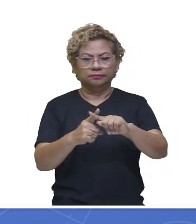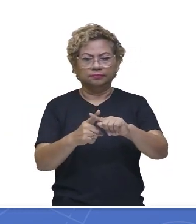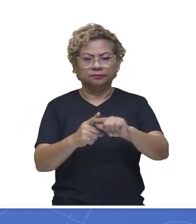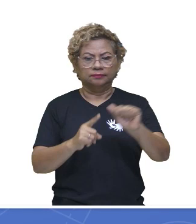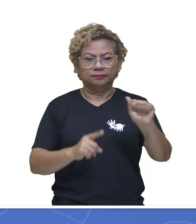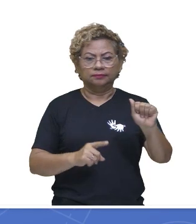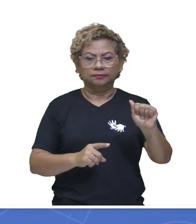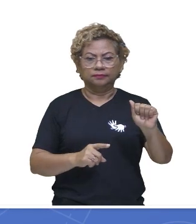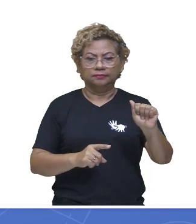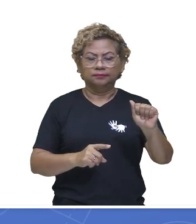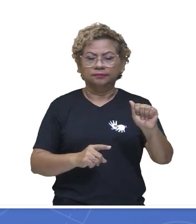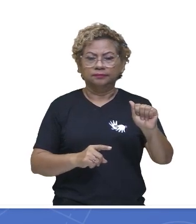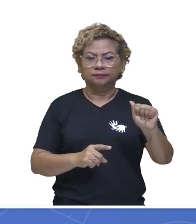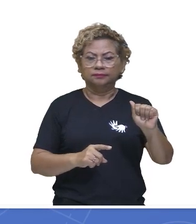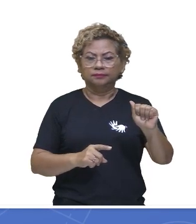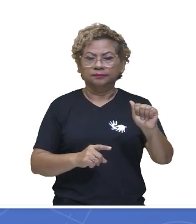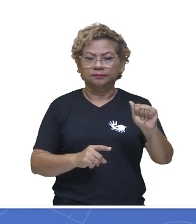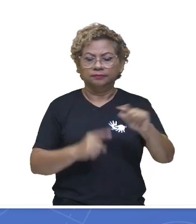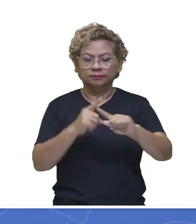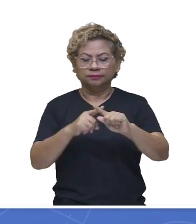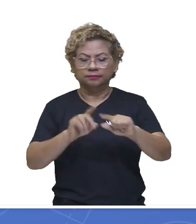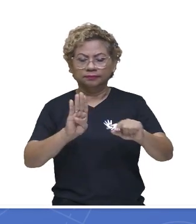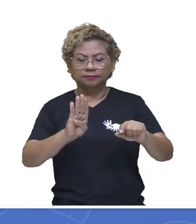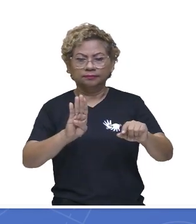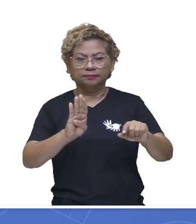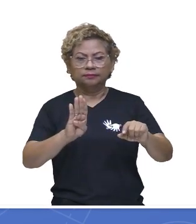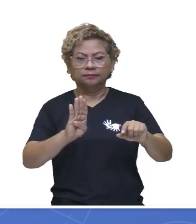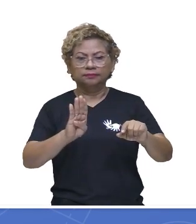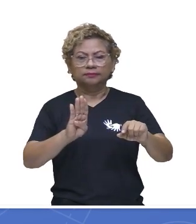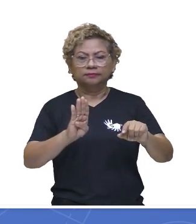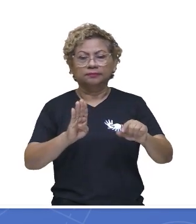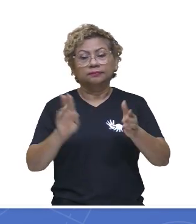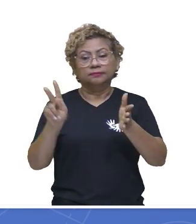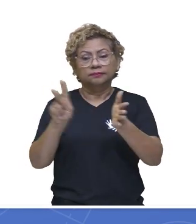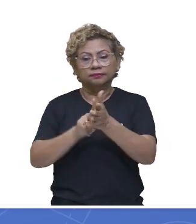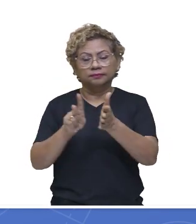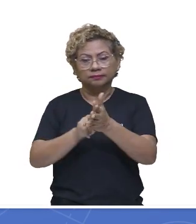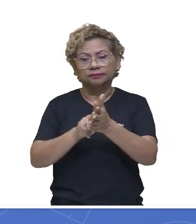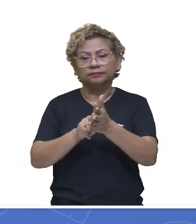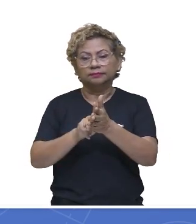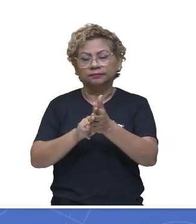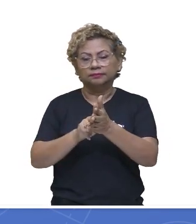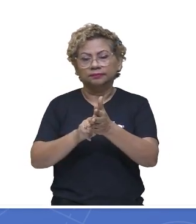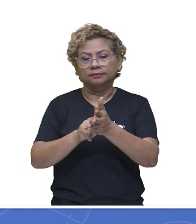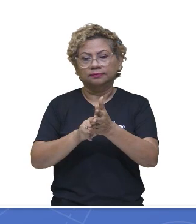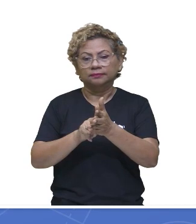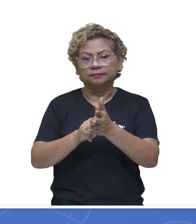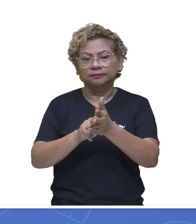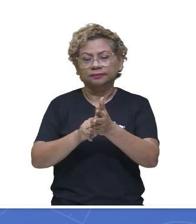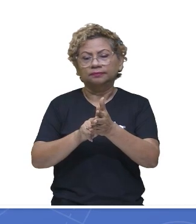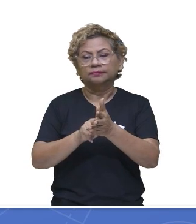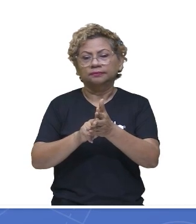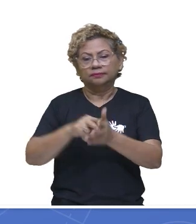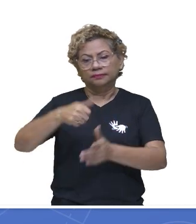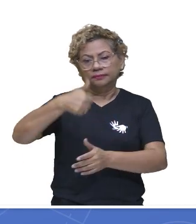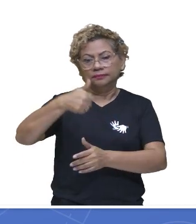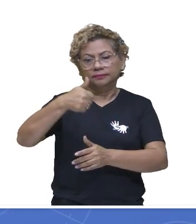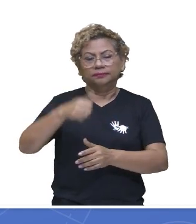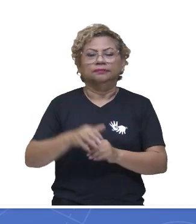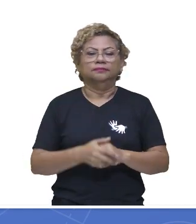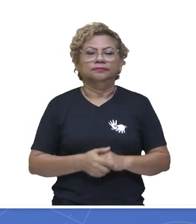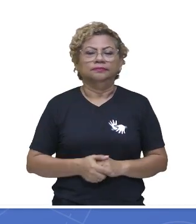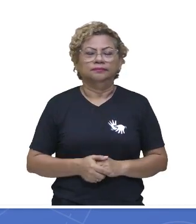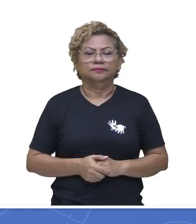matriz identidade, o resultado será a própria matriz, tá? Elemento neutro, no caso aqui